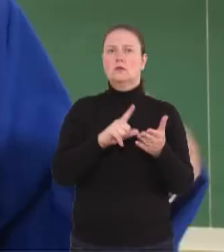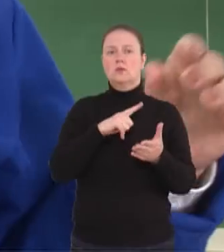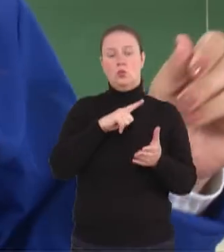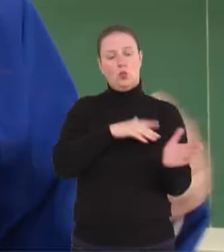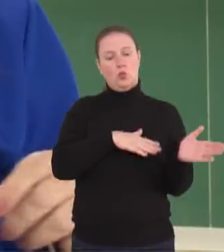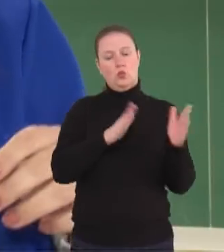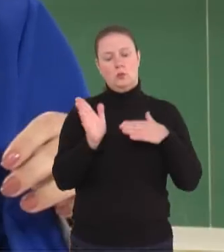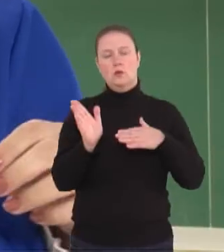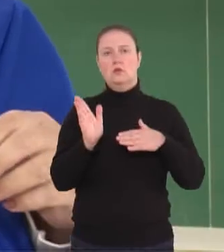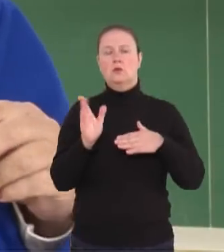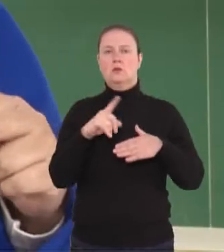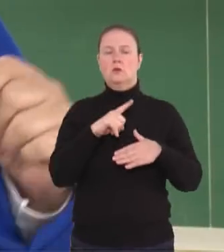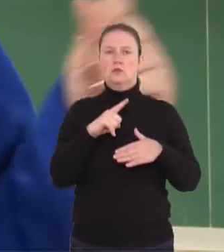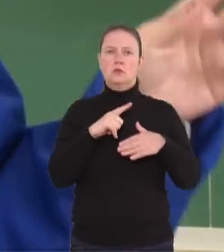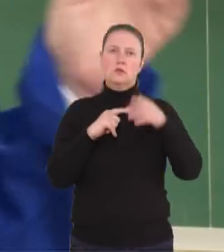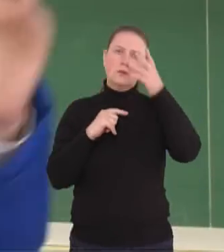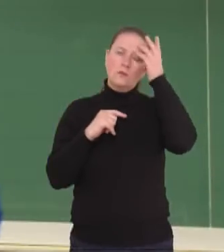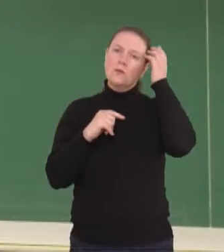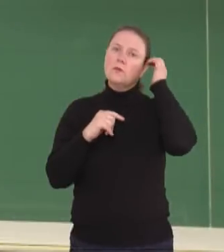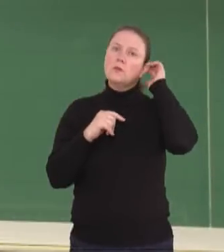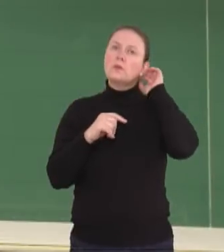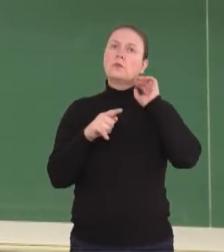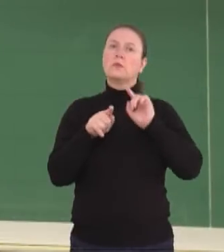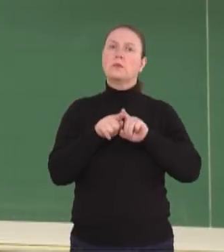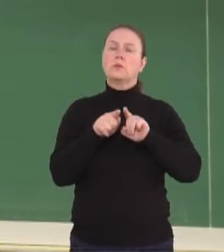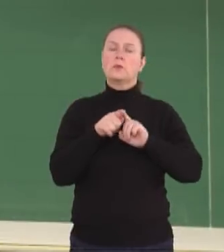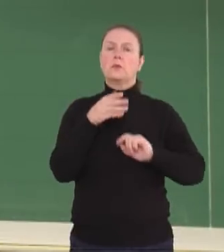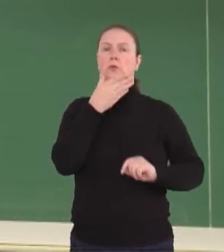pro rei de Portugal,